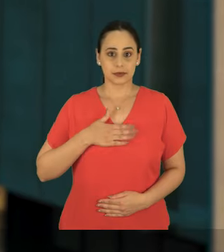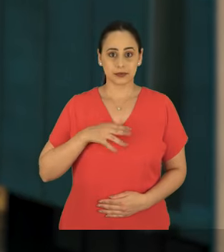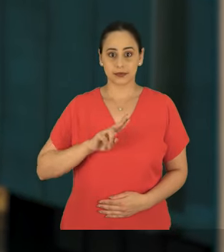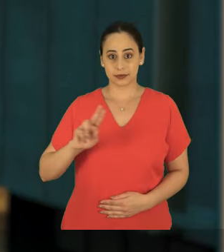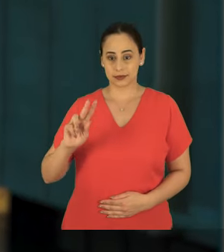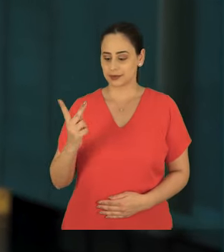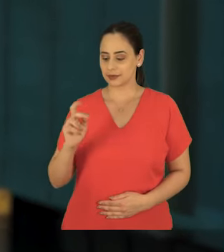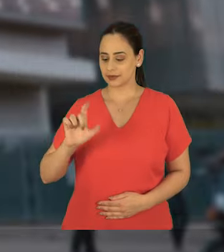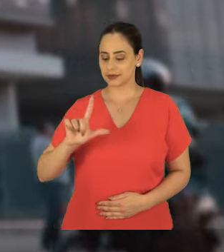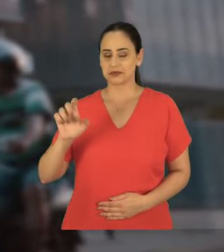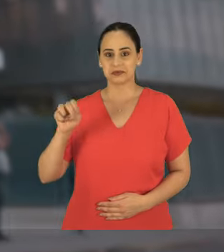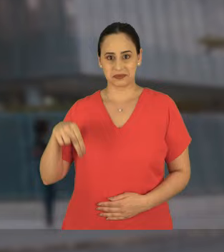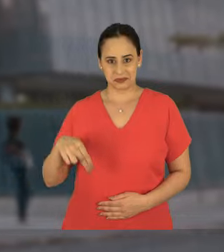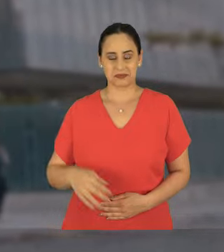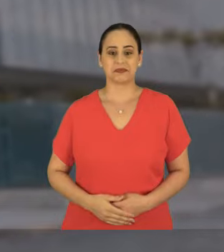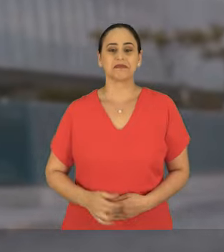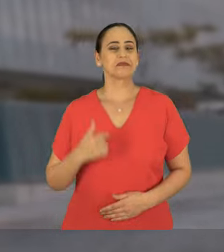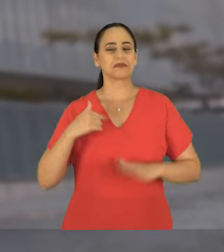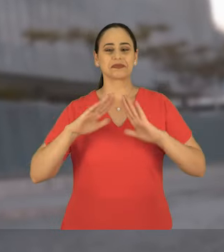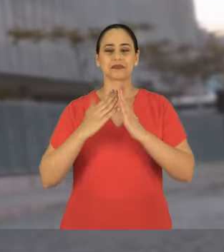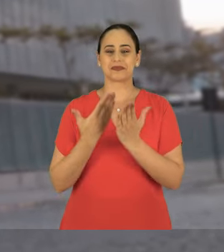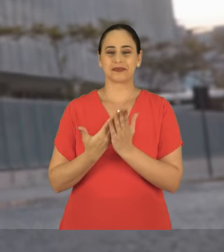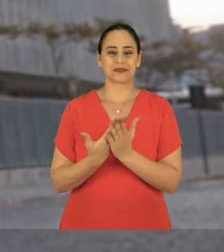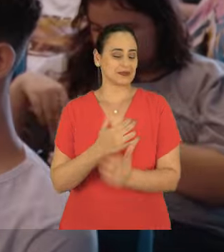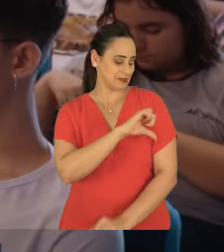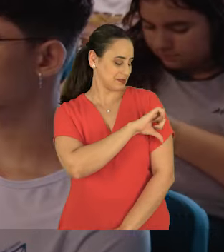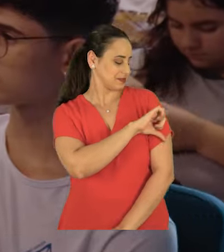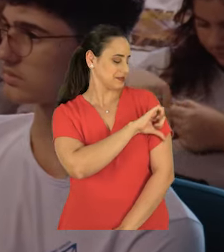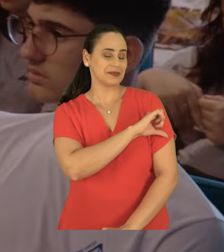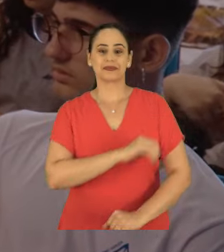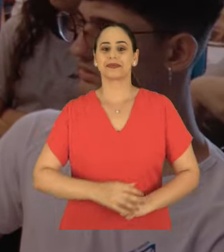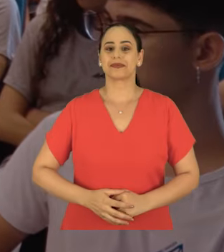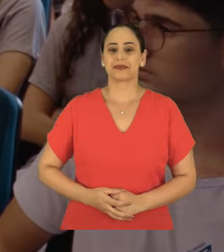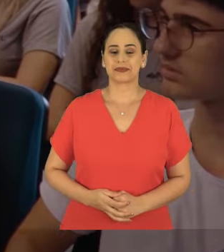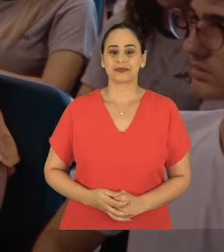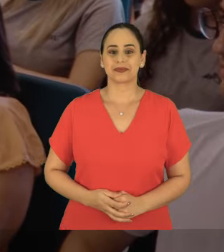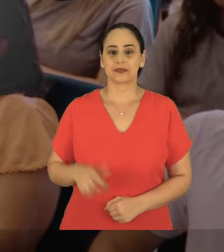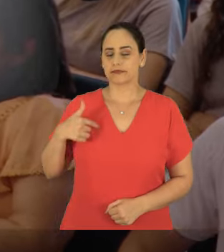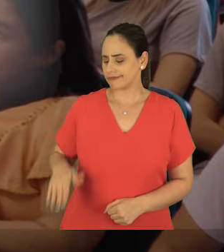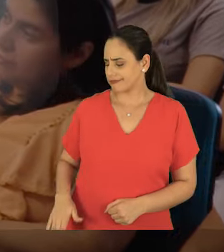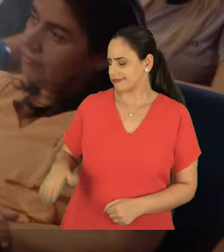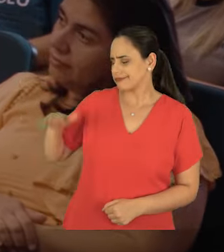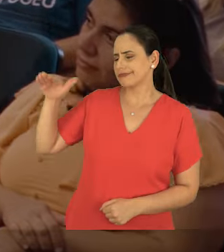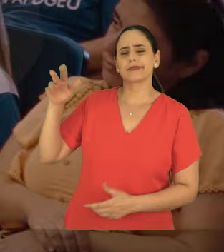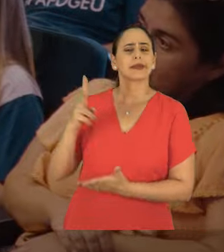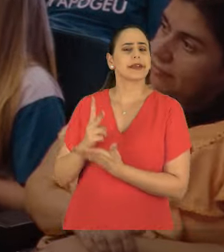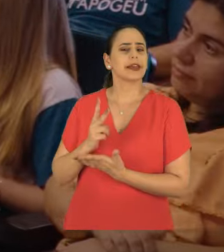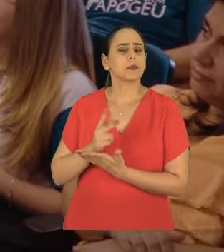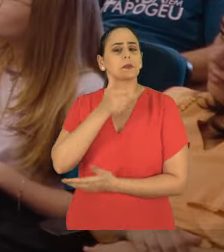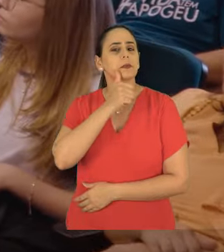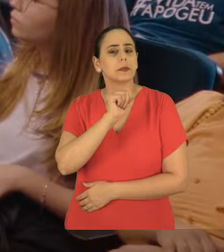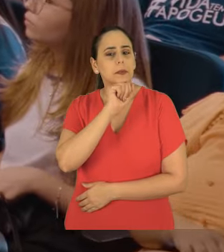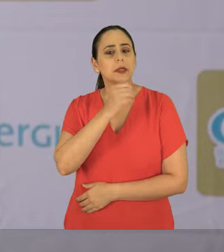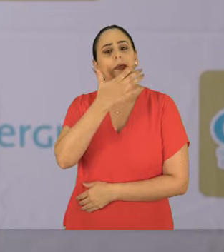Meu nome é Ellen Aura Moreira Benes, eu estudo na Escola Estadual Prefeito Antônio Arruda, nono ano. Sempre, toda a vida, eu sempre